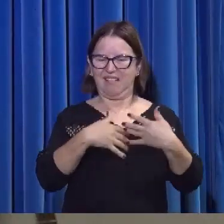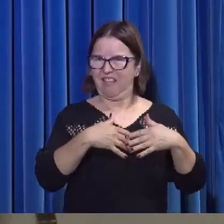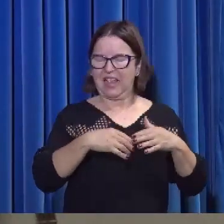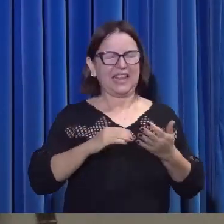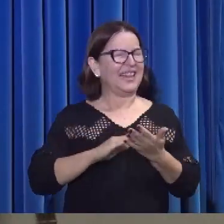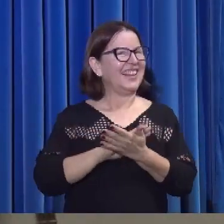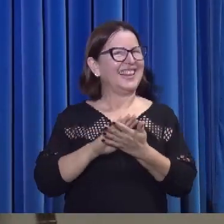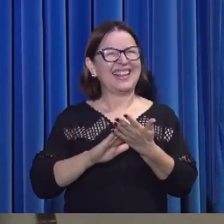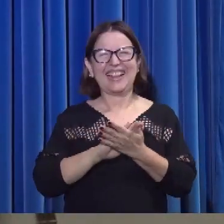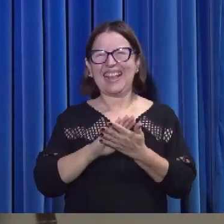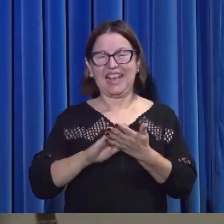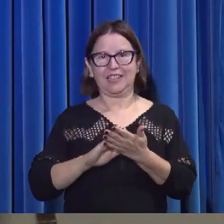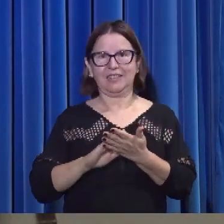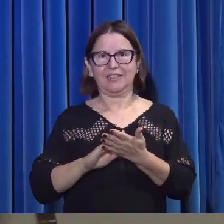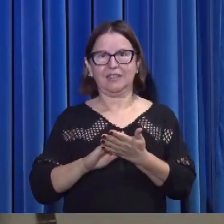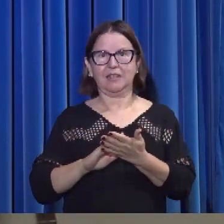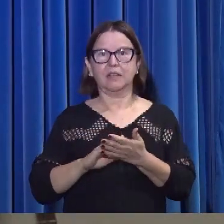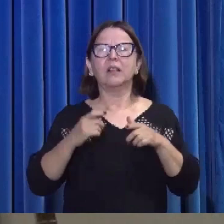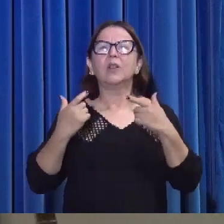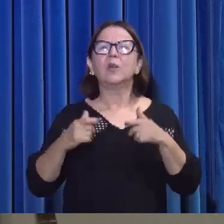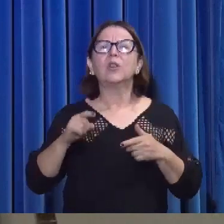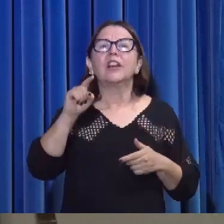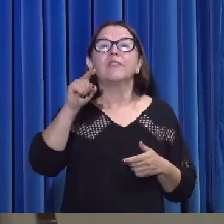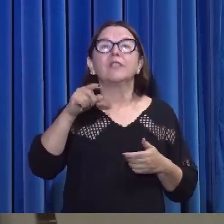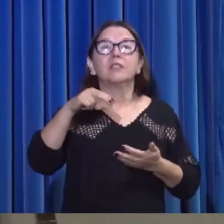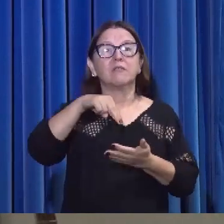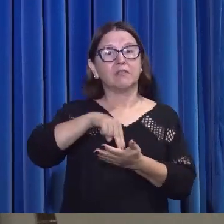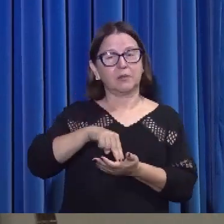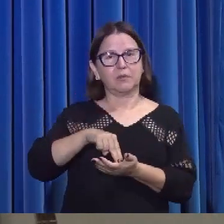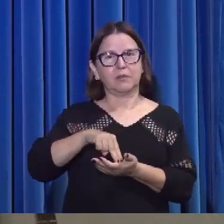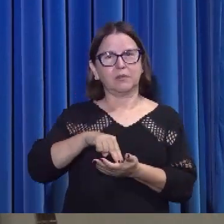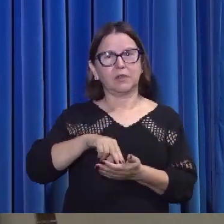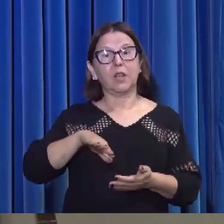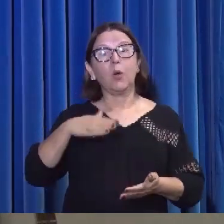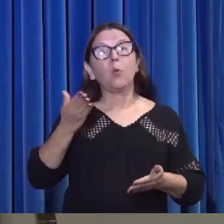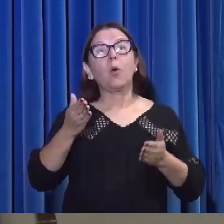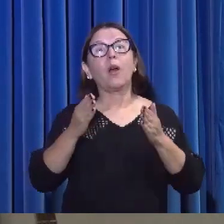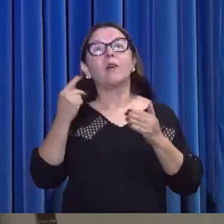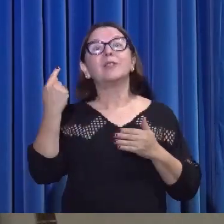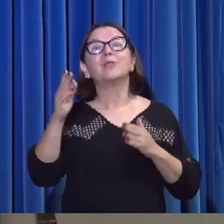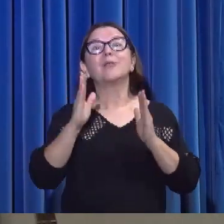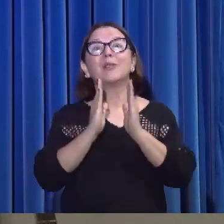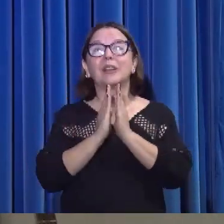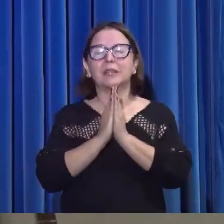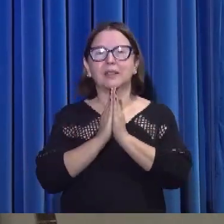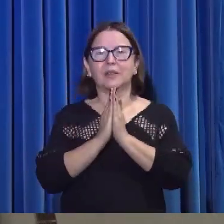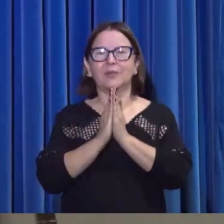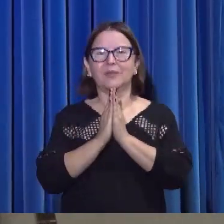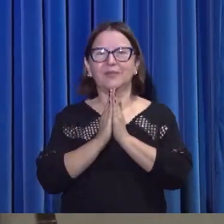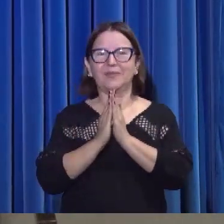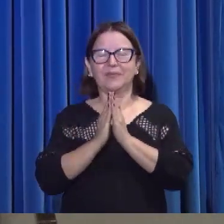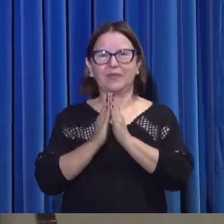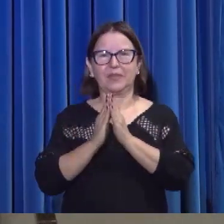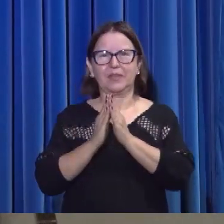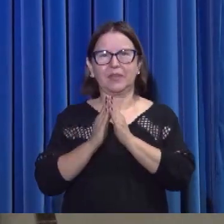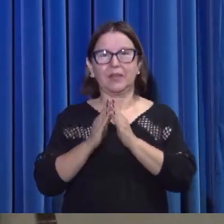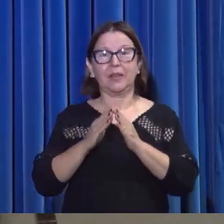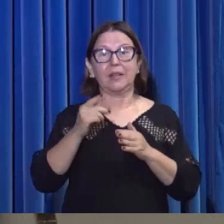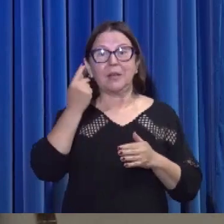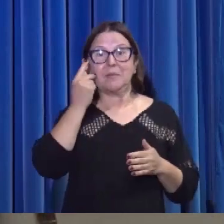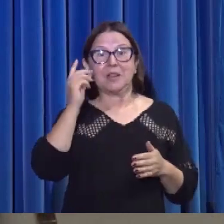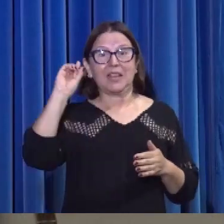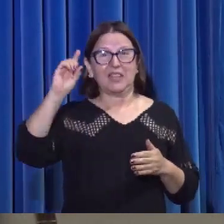para onde que eu estou olhando? Qual tem sido a sua oração para Deus acabar com, para você ter um mundo melhor, para